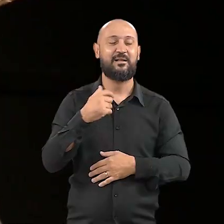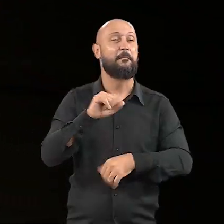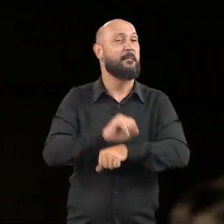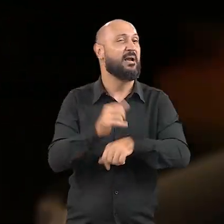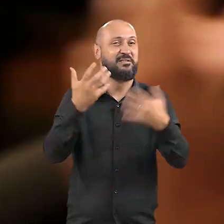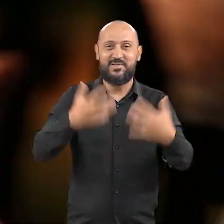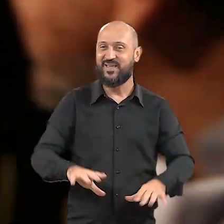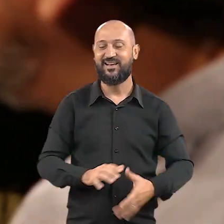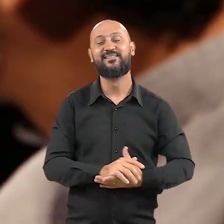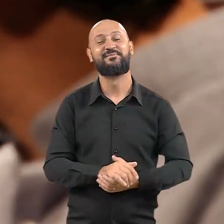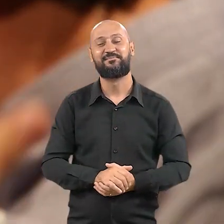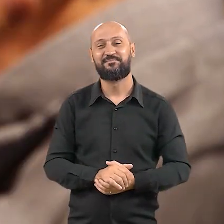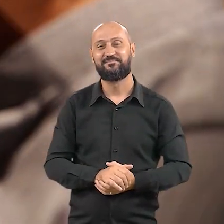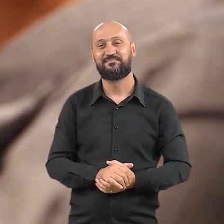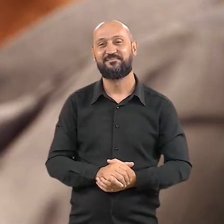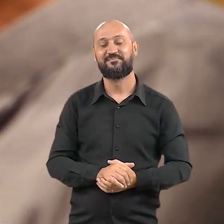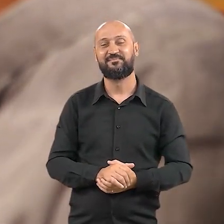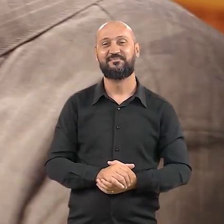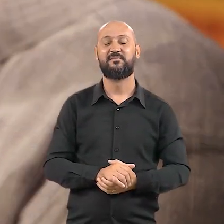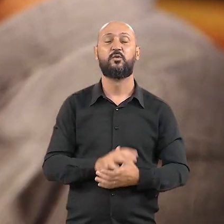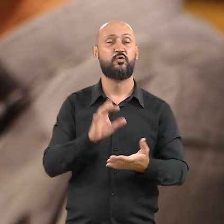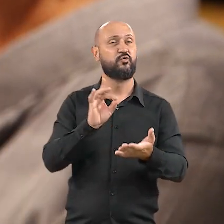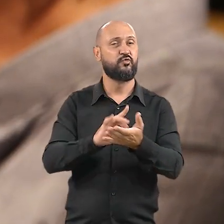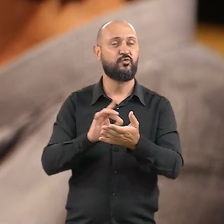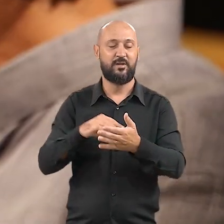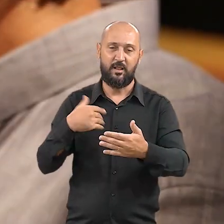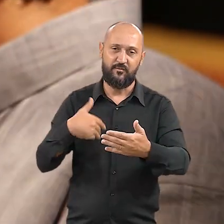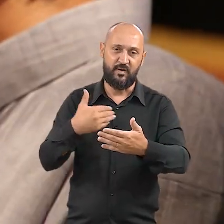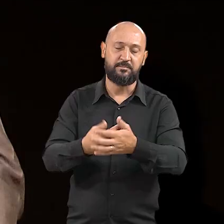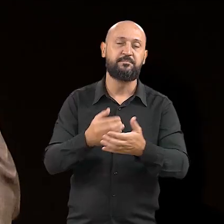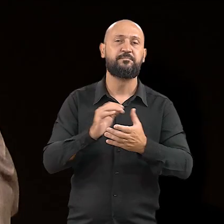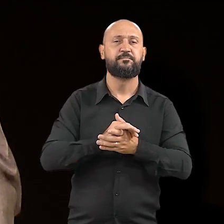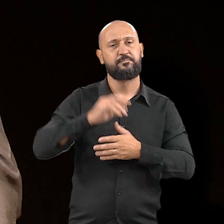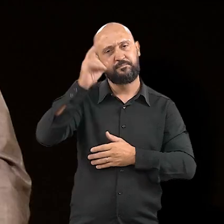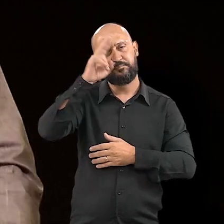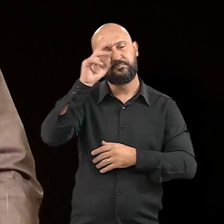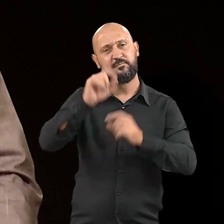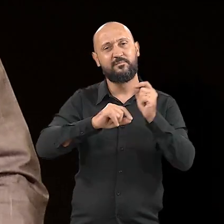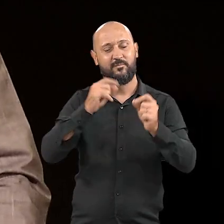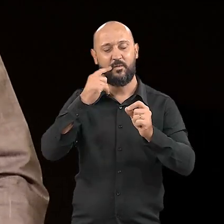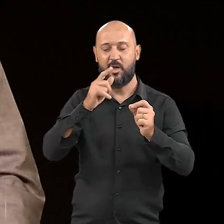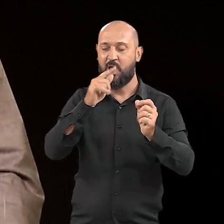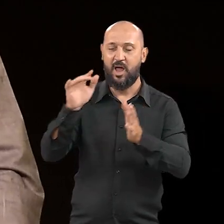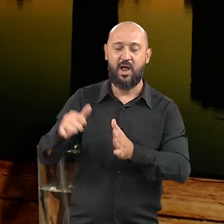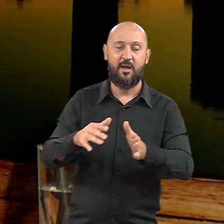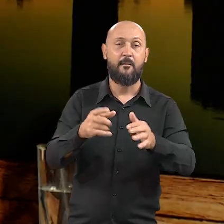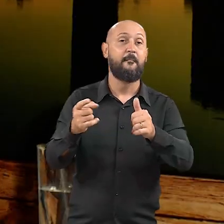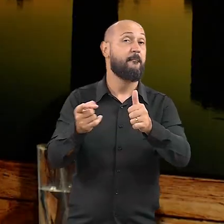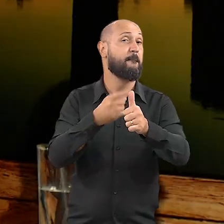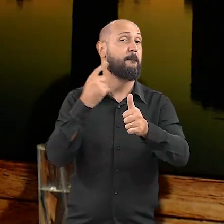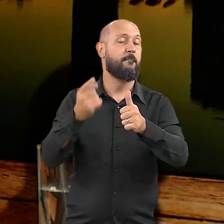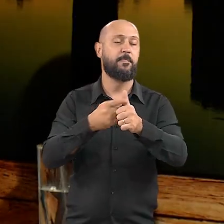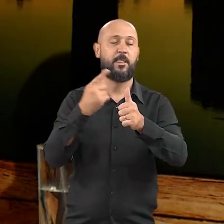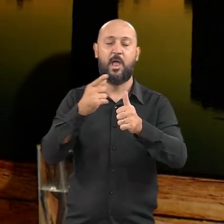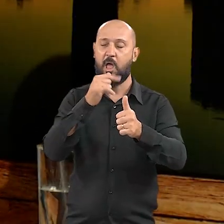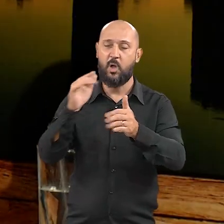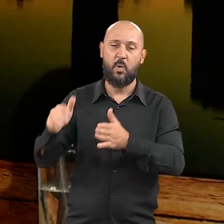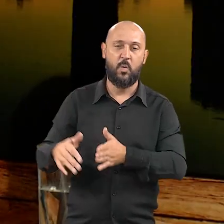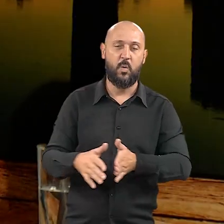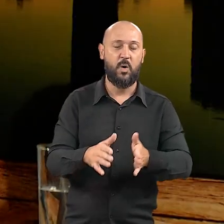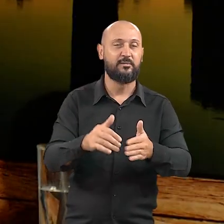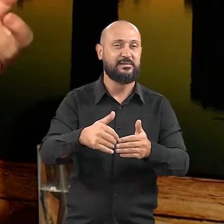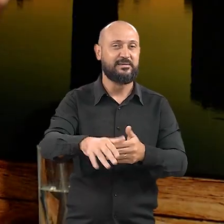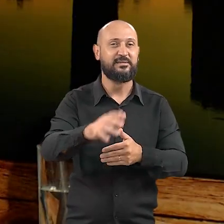não quer que para, né? Ela flui, né? Ela realmente flui. E eu lembro que também como rio, né? A primeira versão é como um rio que